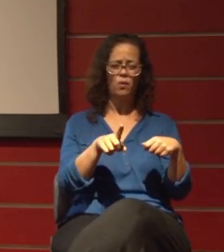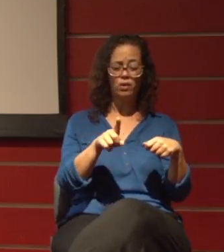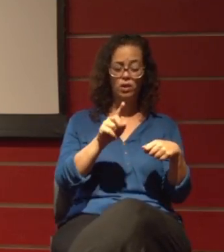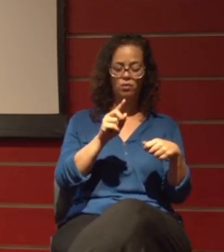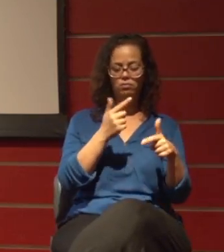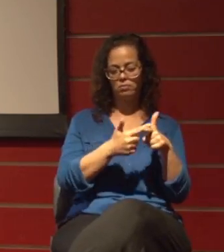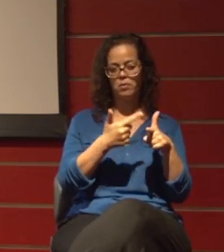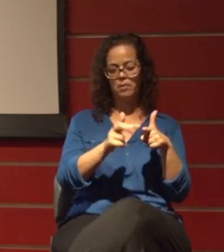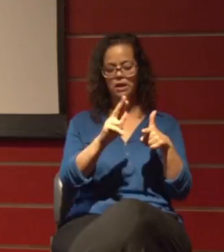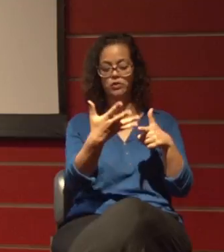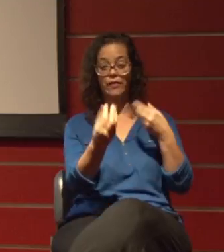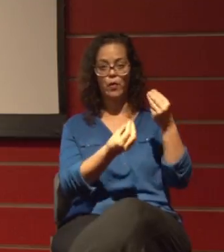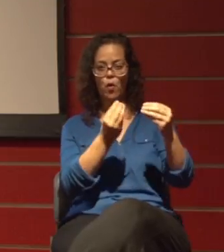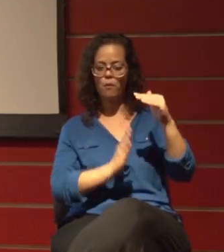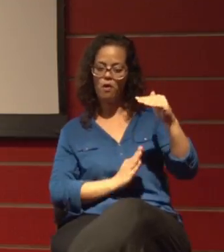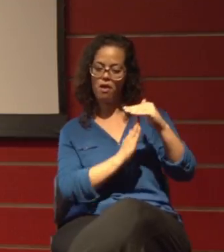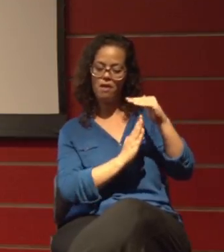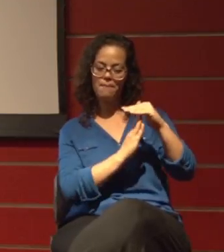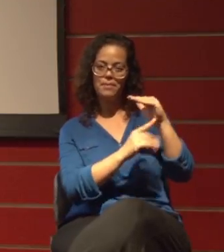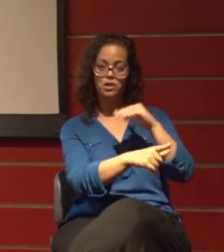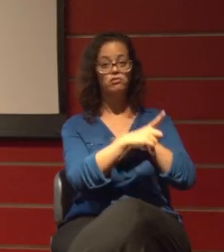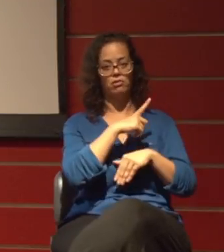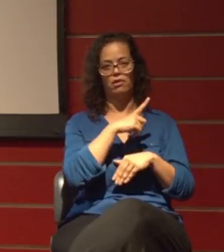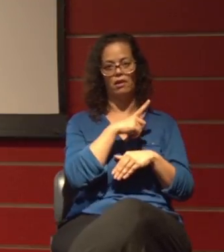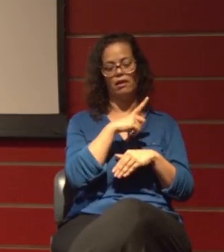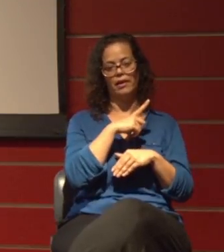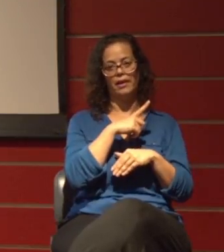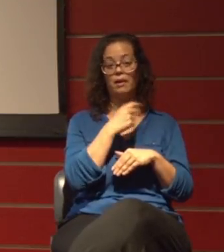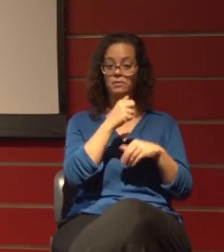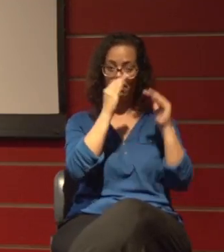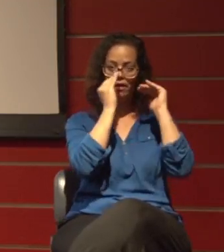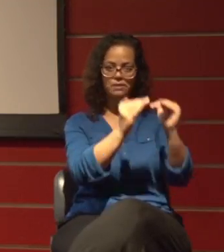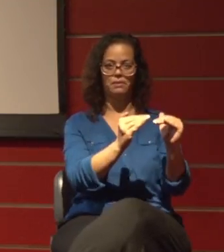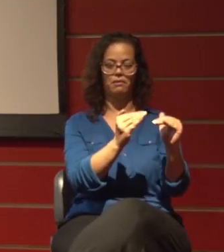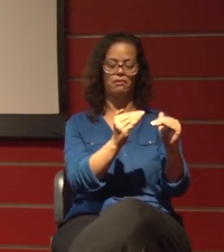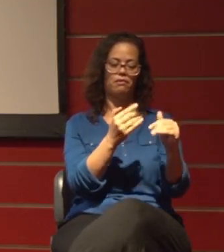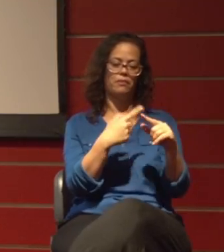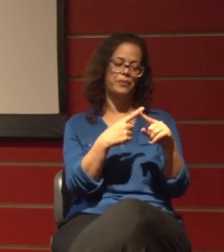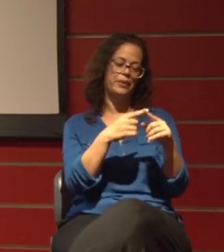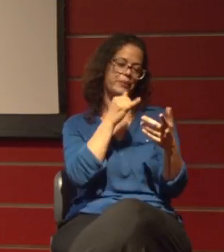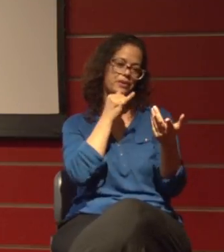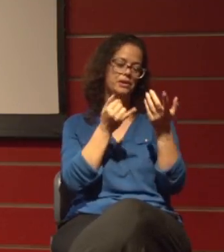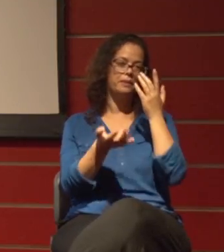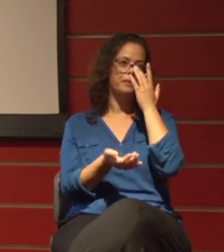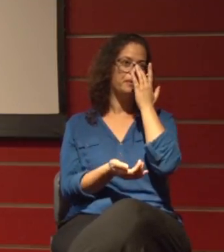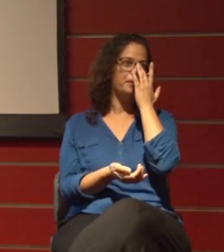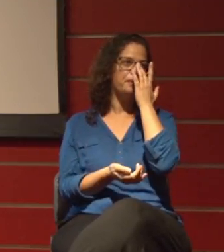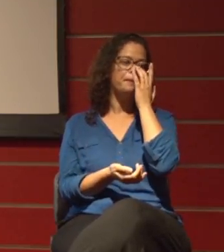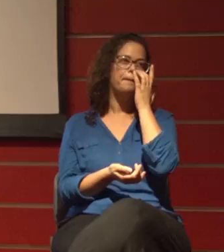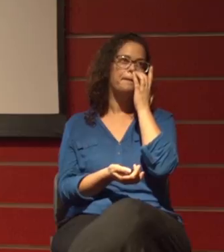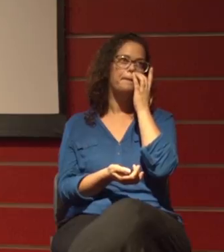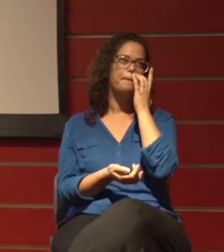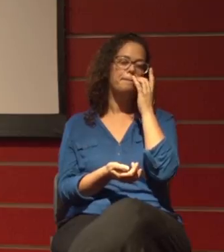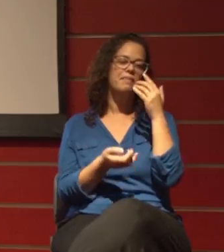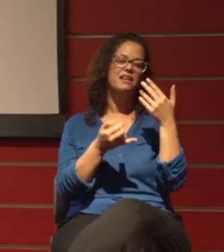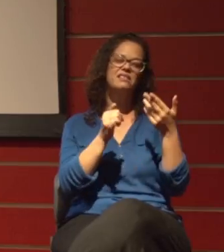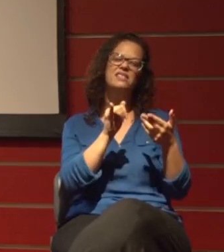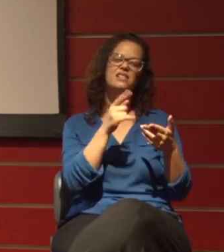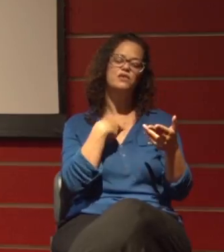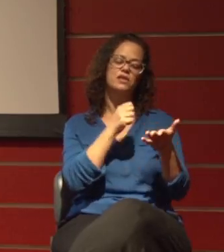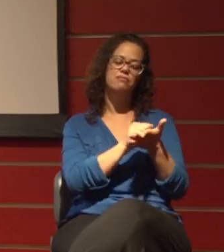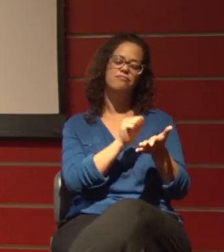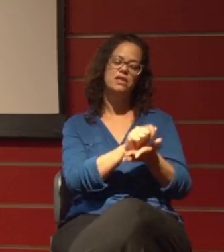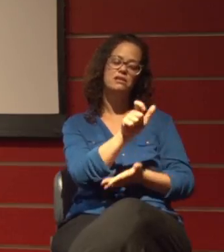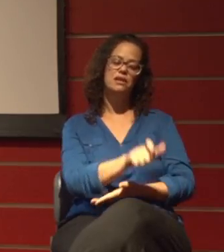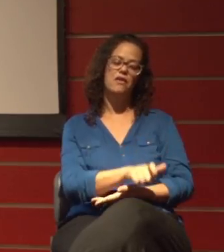né e respeite os limites do personagem porque também às vezes você não pode colocar eh eh você faz um personagem